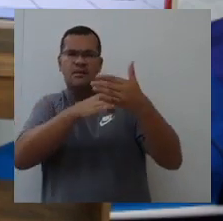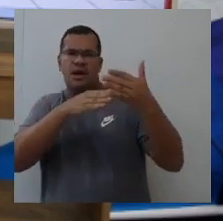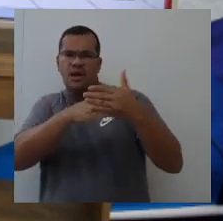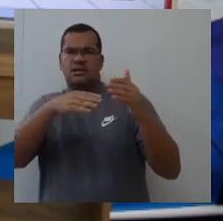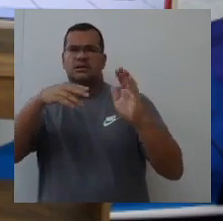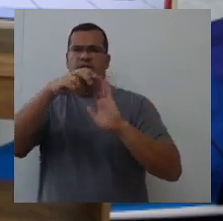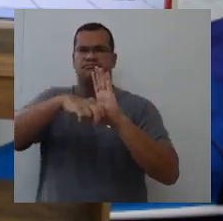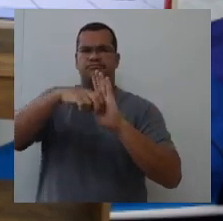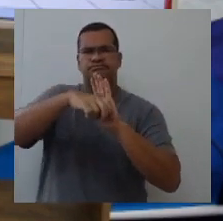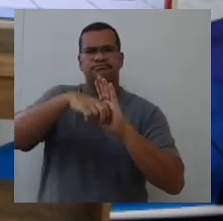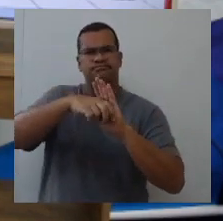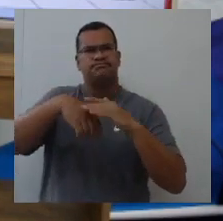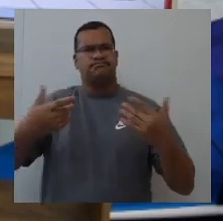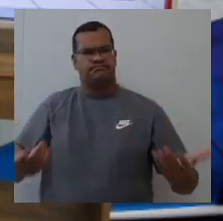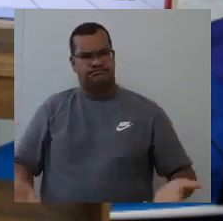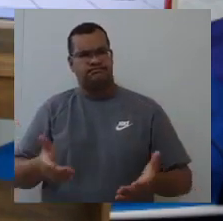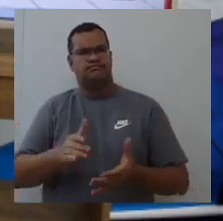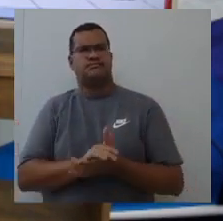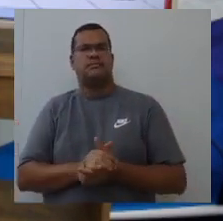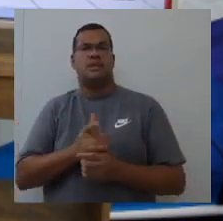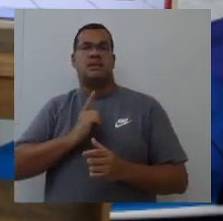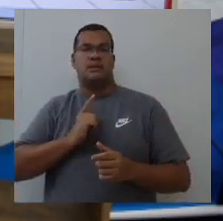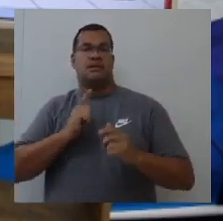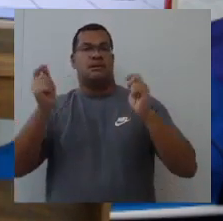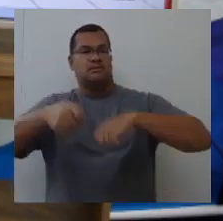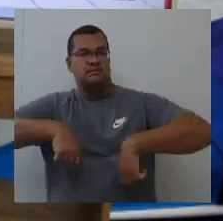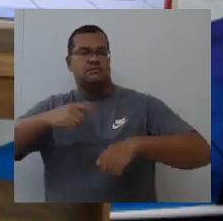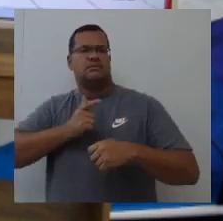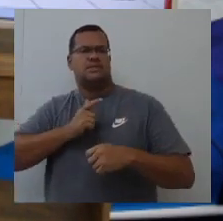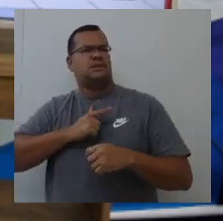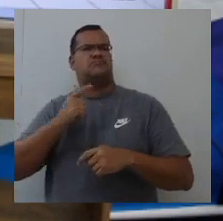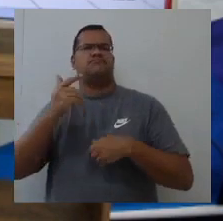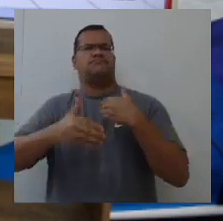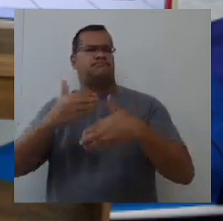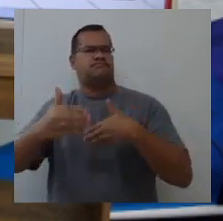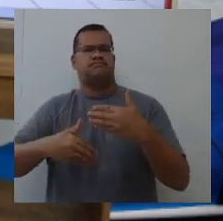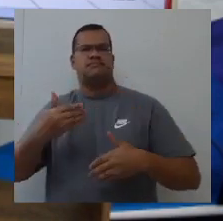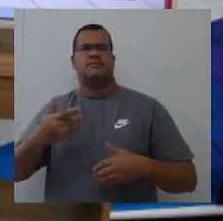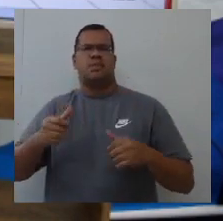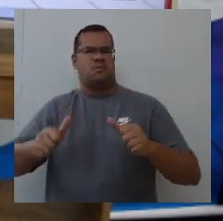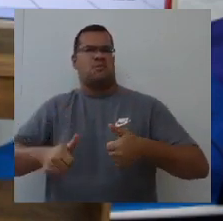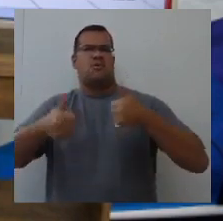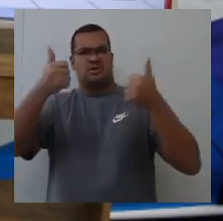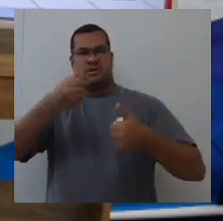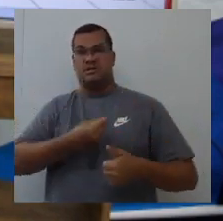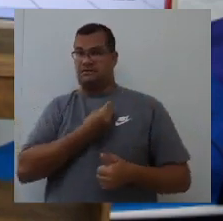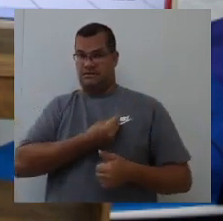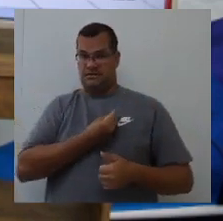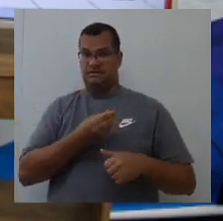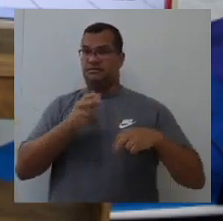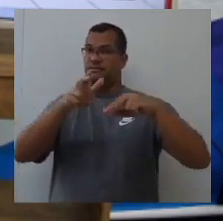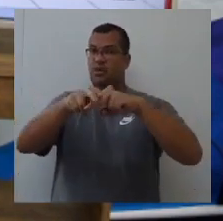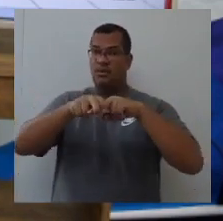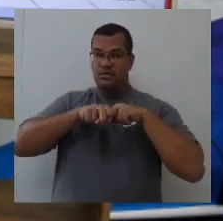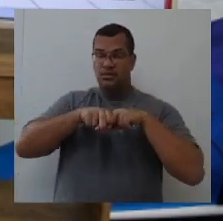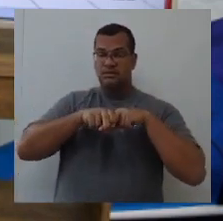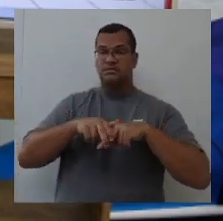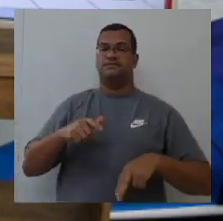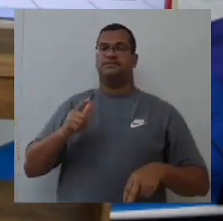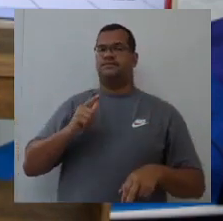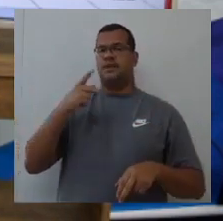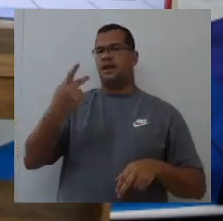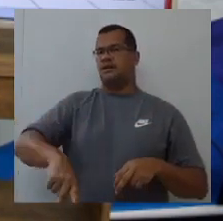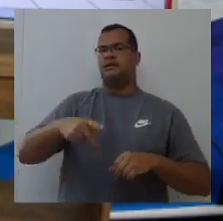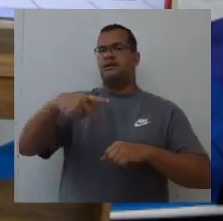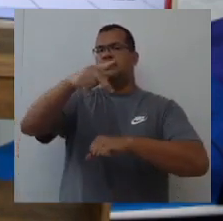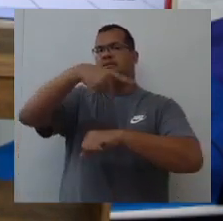para elas a possibilidade de usufruir do nosso dia a dia com mais qualidade, tá certo? É por isso que o nosso país tem